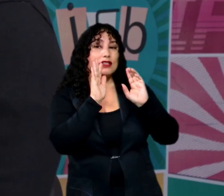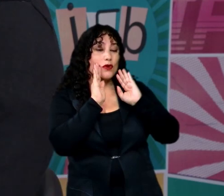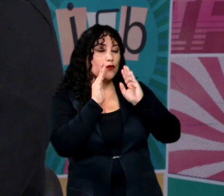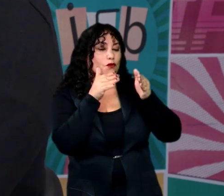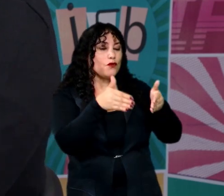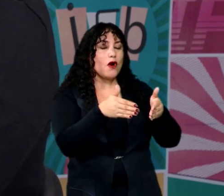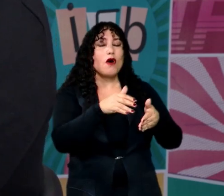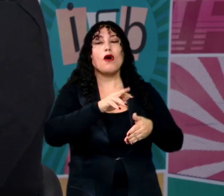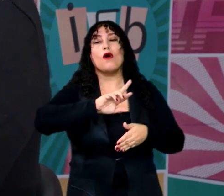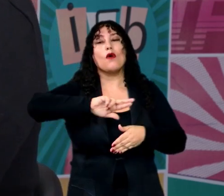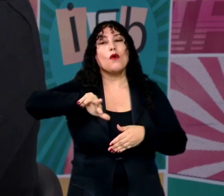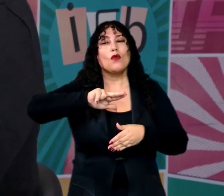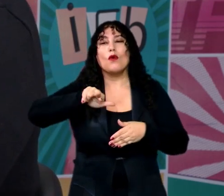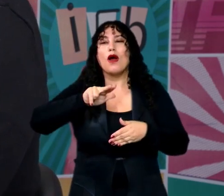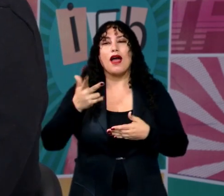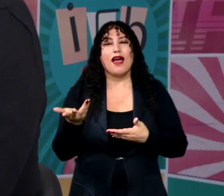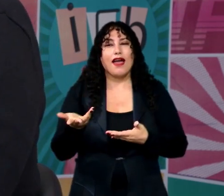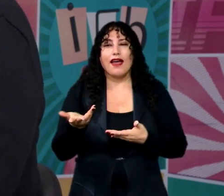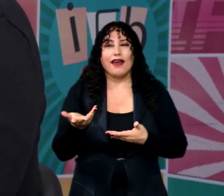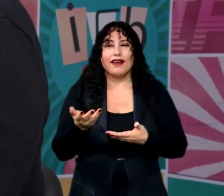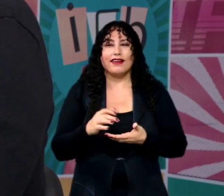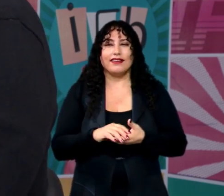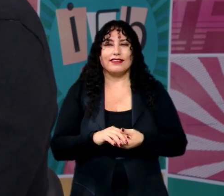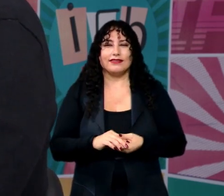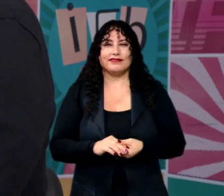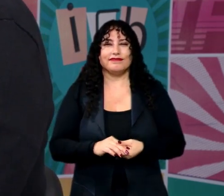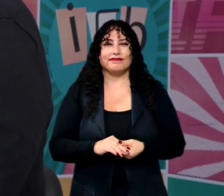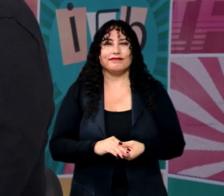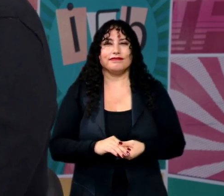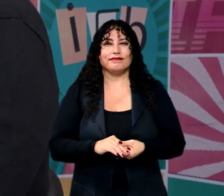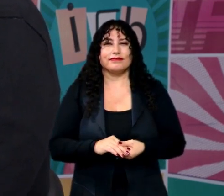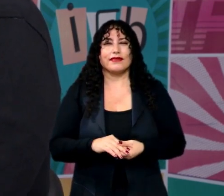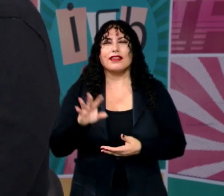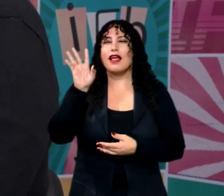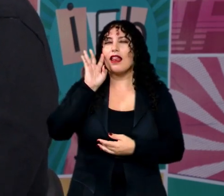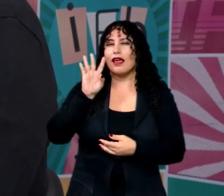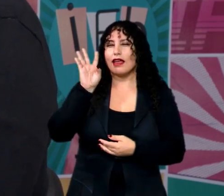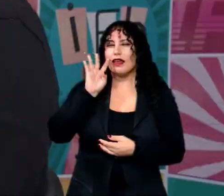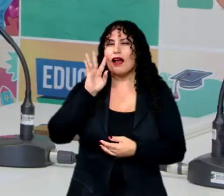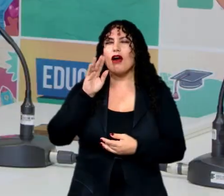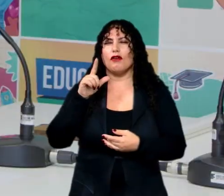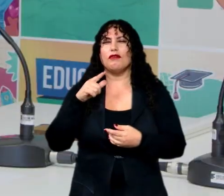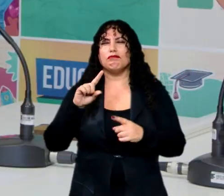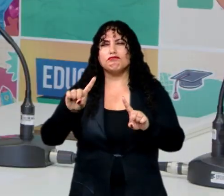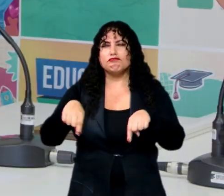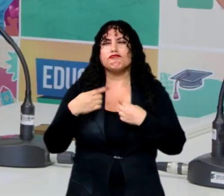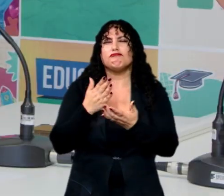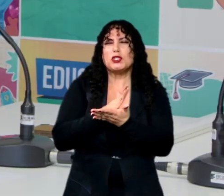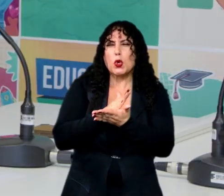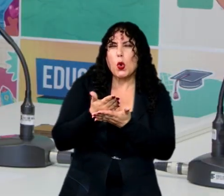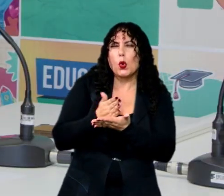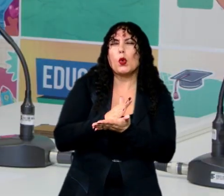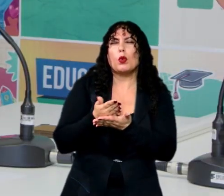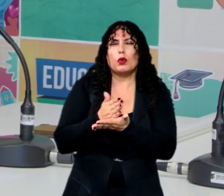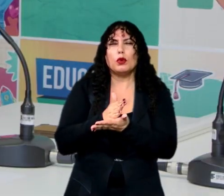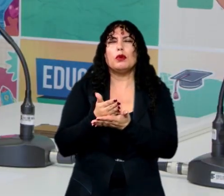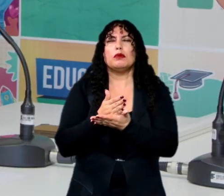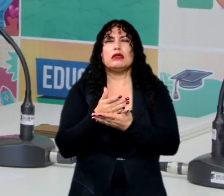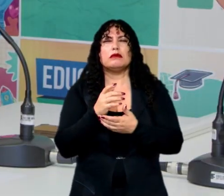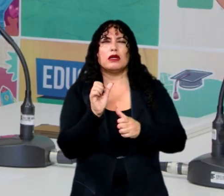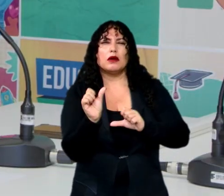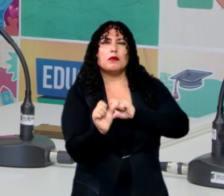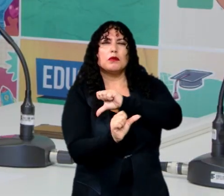é inicial, nem é esse, né? uhum. Mas é legal ver essa inquietação, né, de tentar